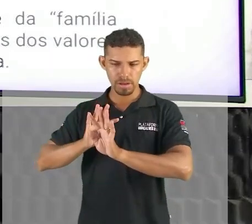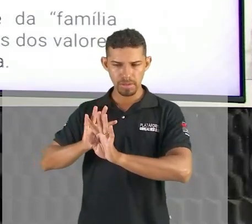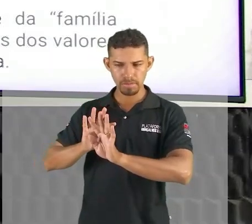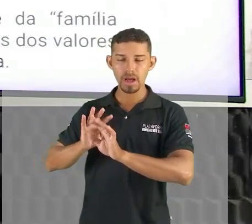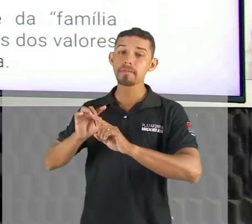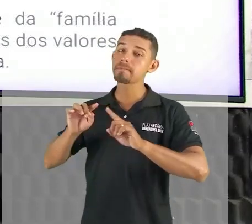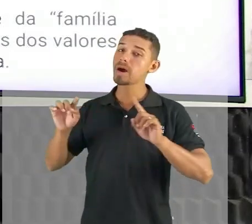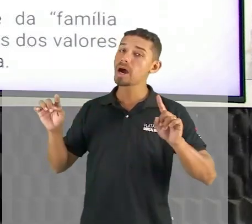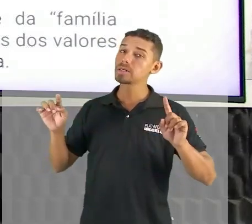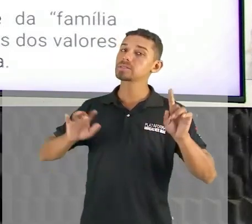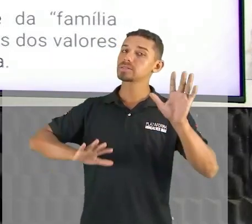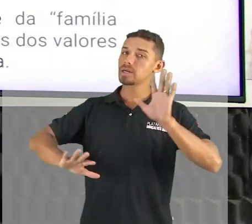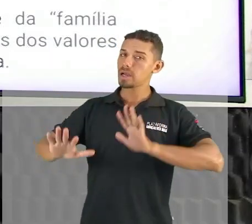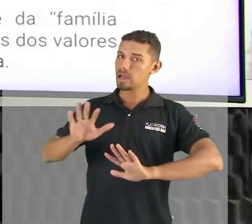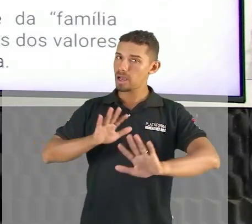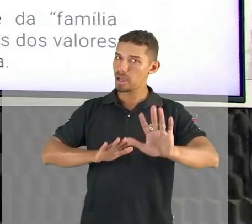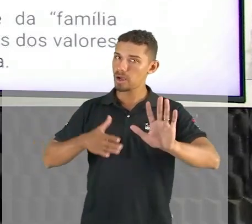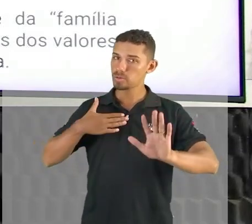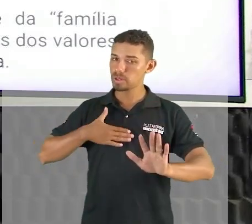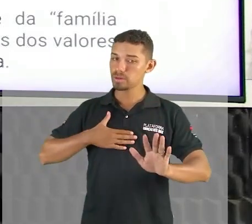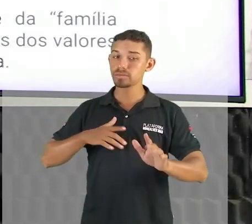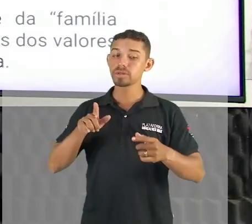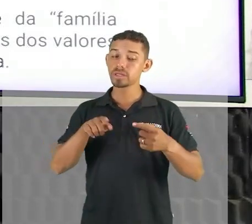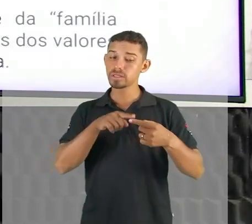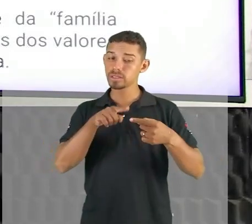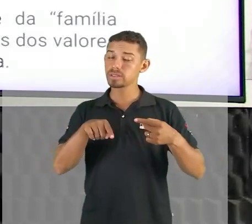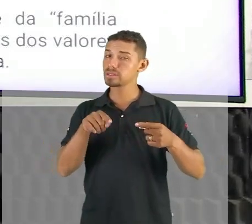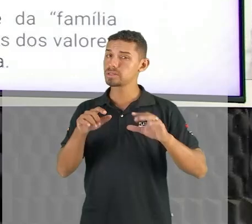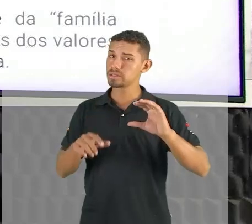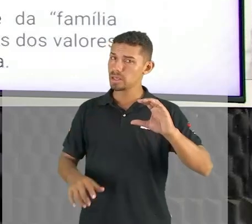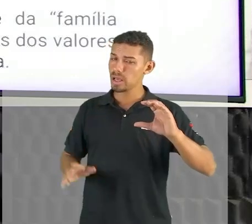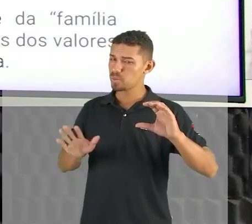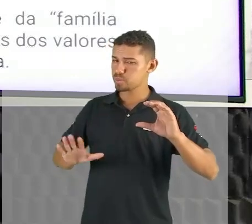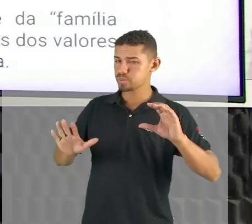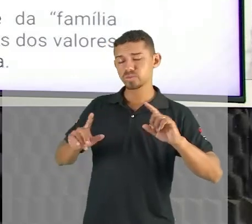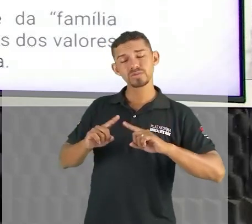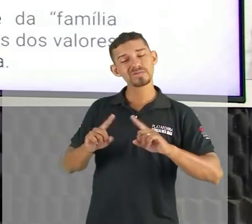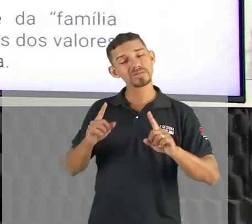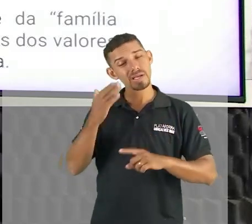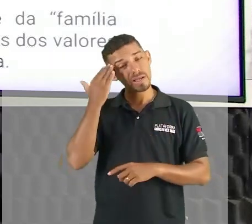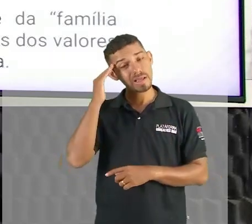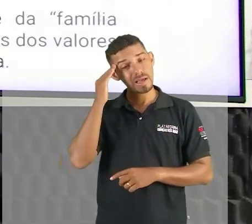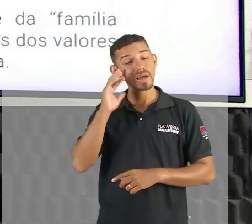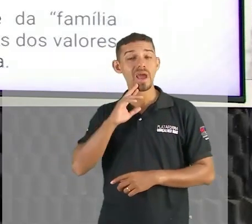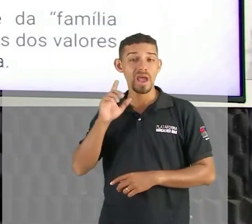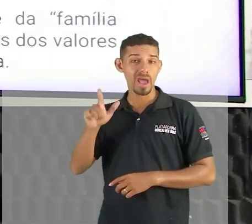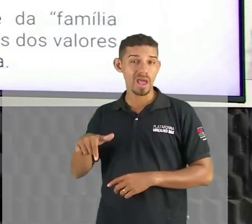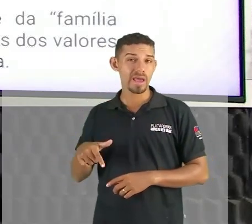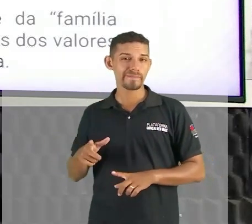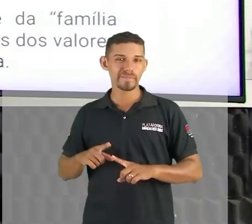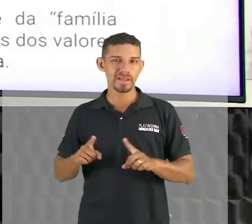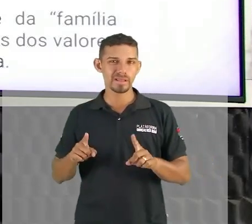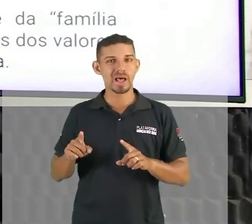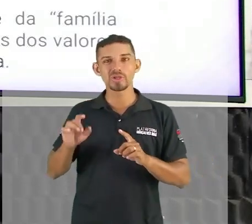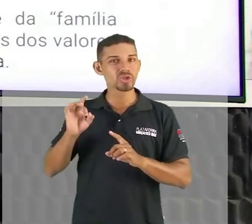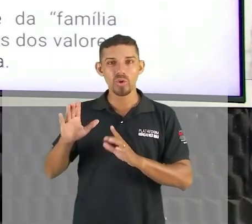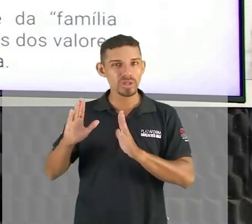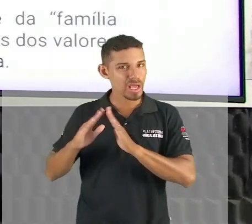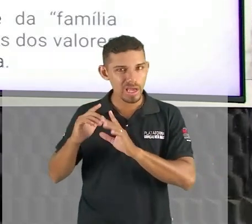atuando, mas temos que ter calma no momento de marcar essa questão, porque alguns vão até entender que é isso, né? A defesa só da